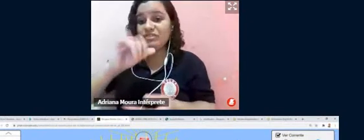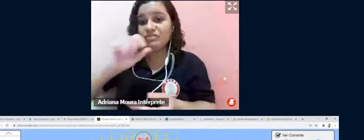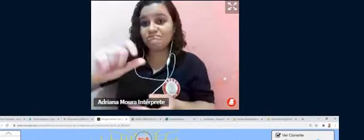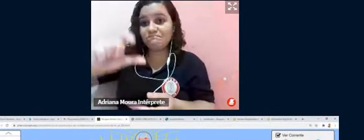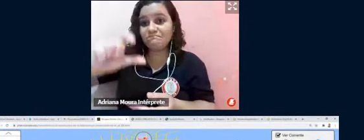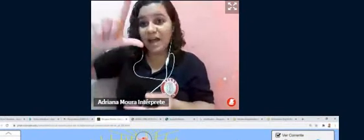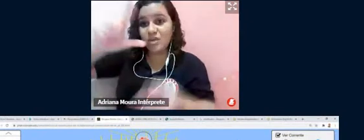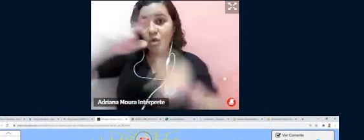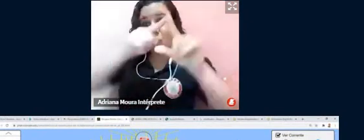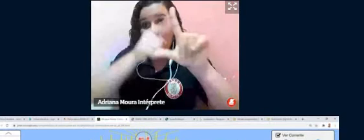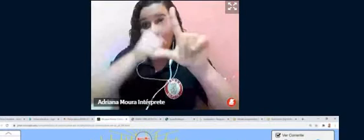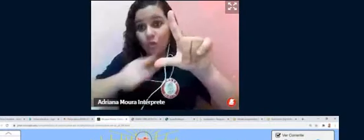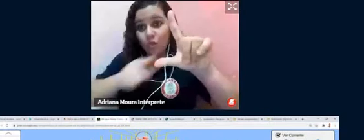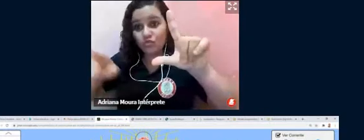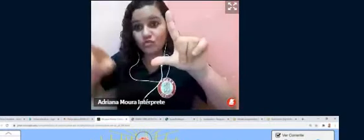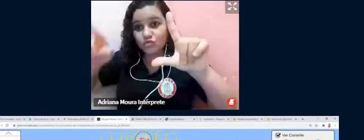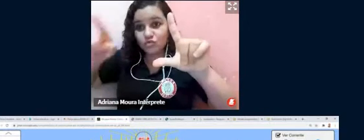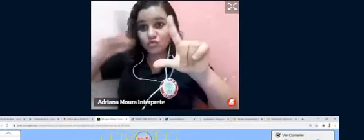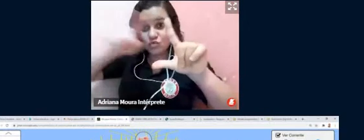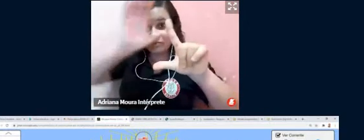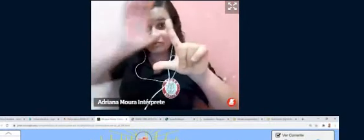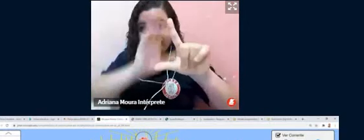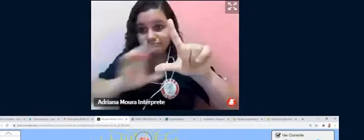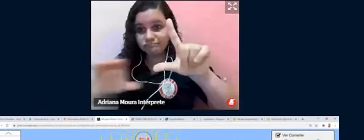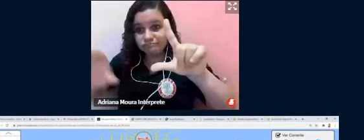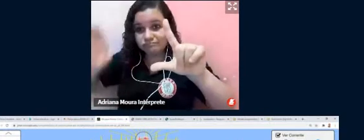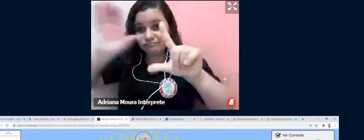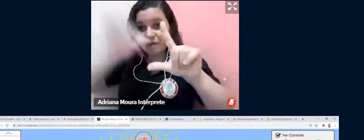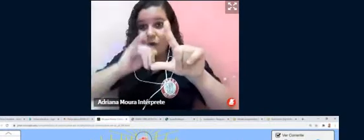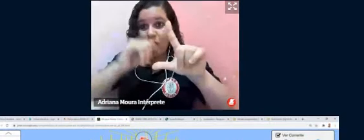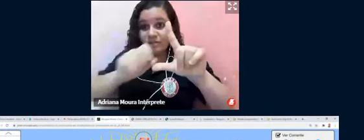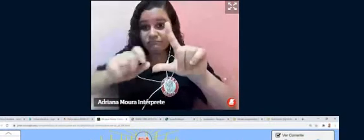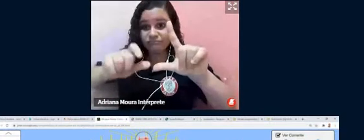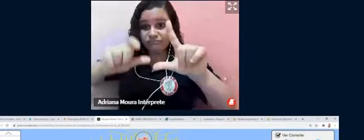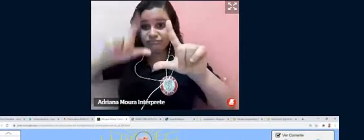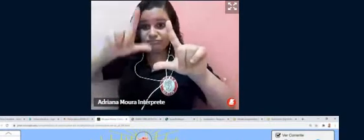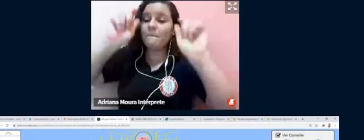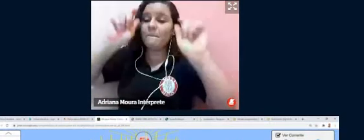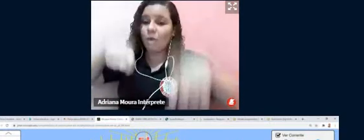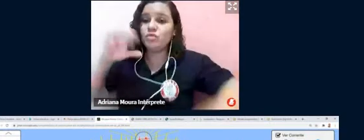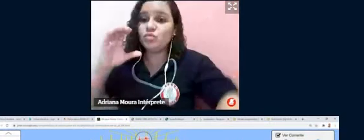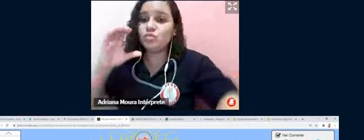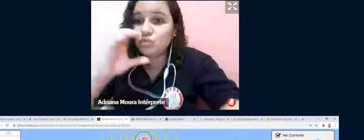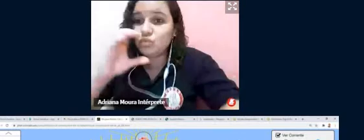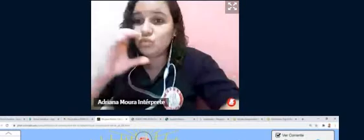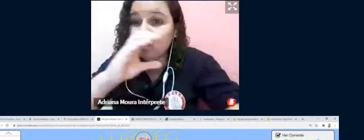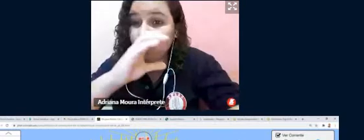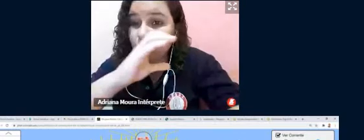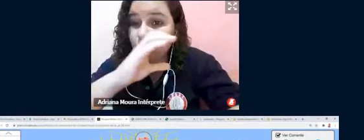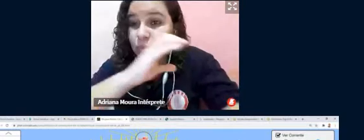pode provocar aquecimento. E esse aquecimento pode levar a incêndios. Pode